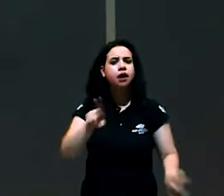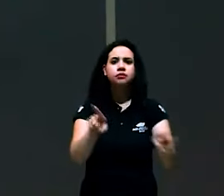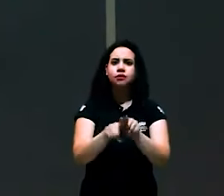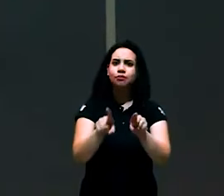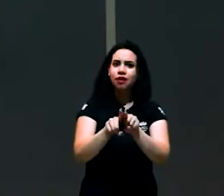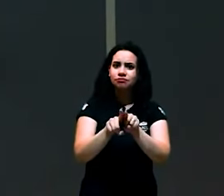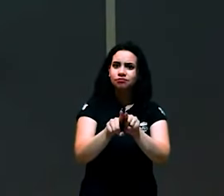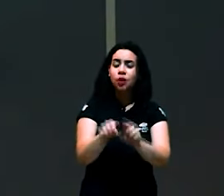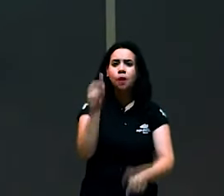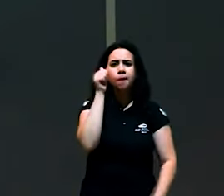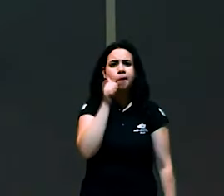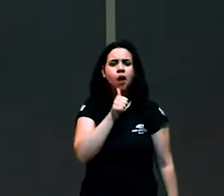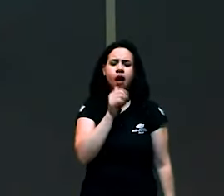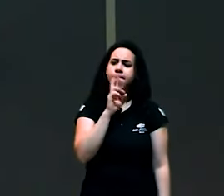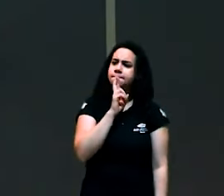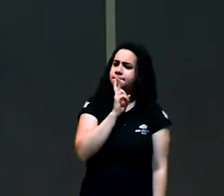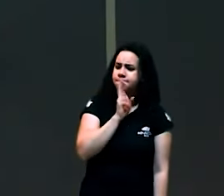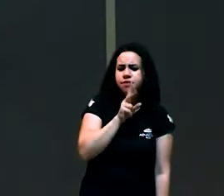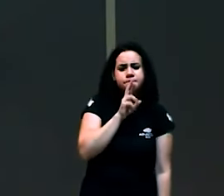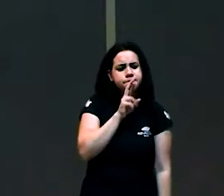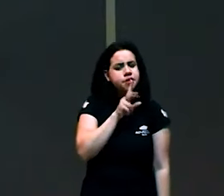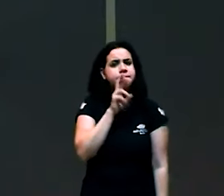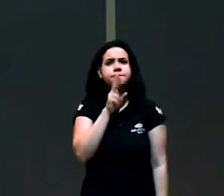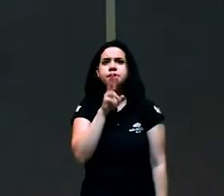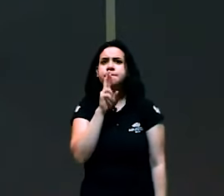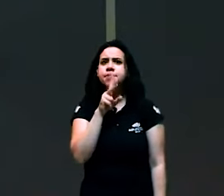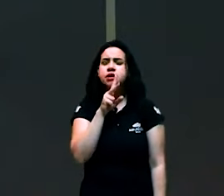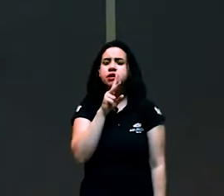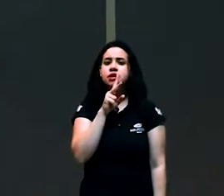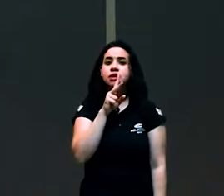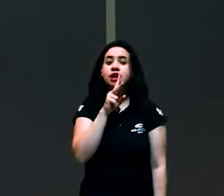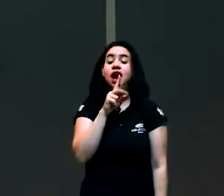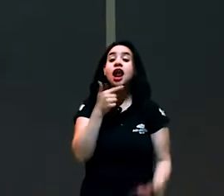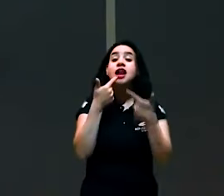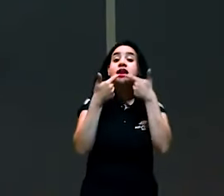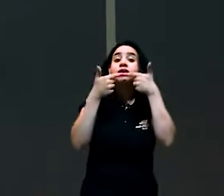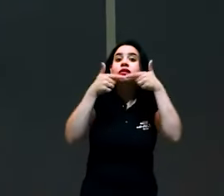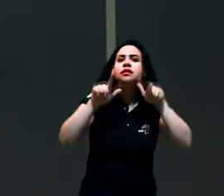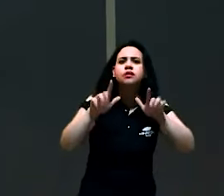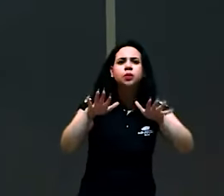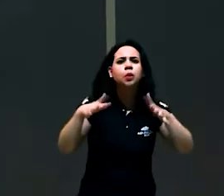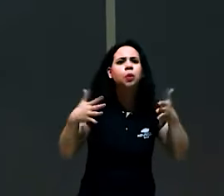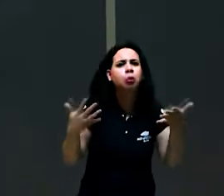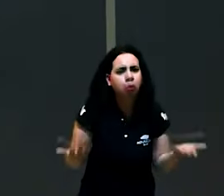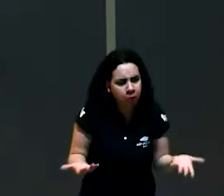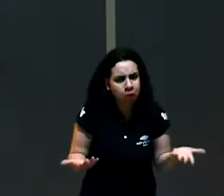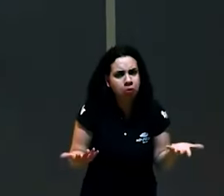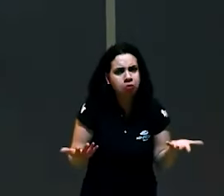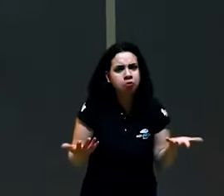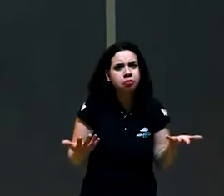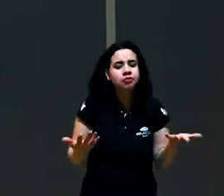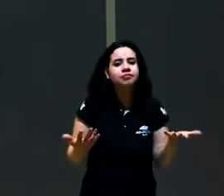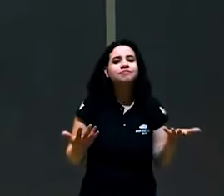mulher falou em língua e falou no idioma chino e japonês. E foi o primeiro